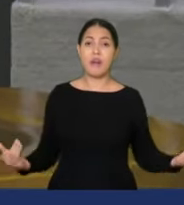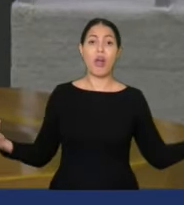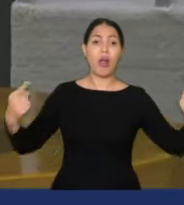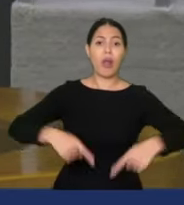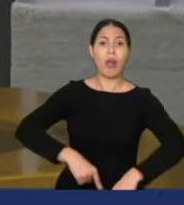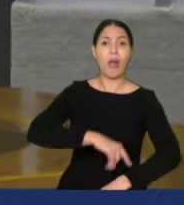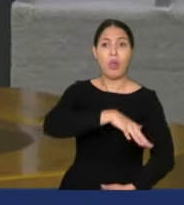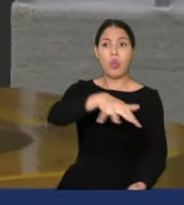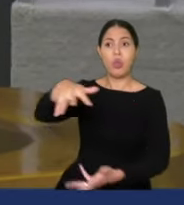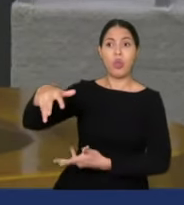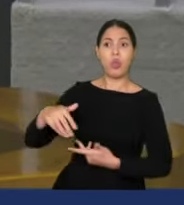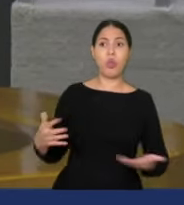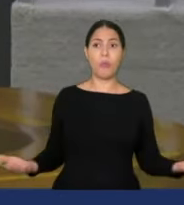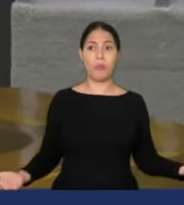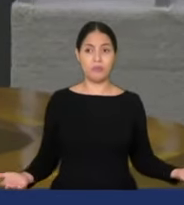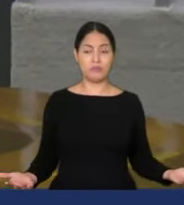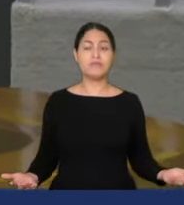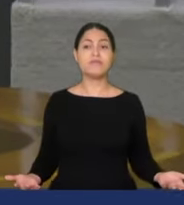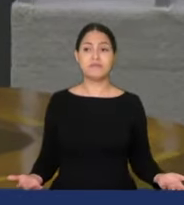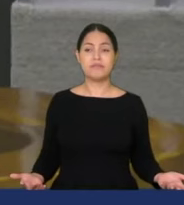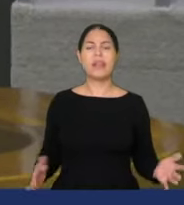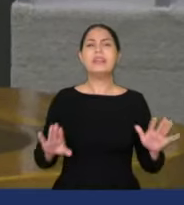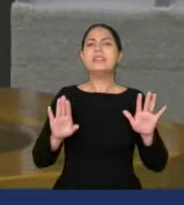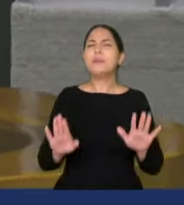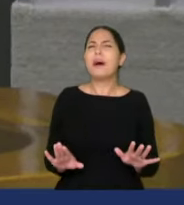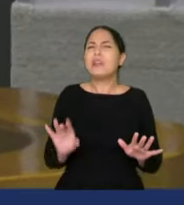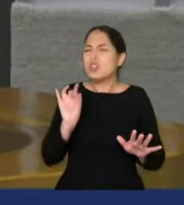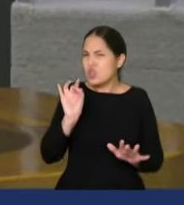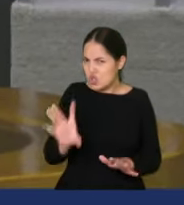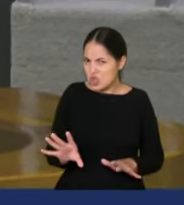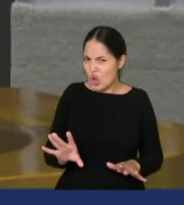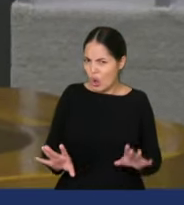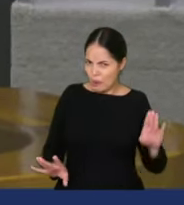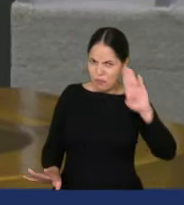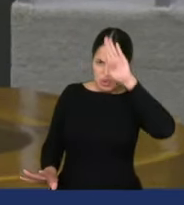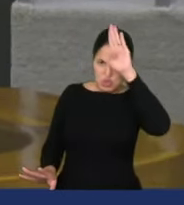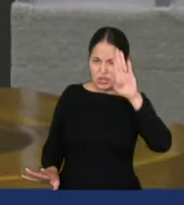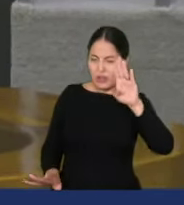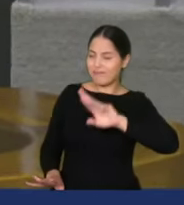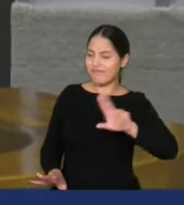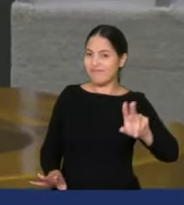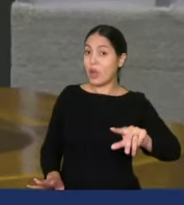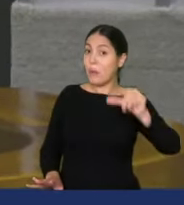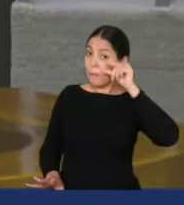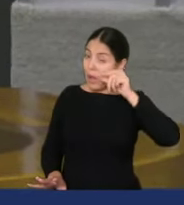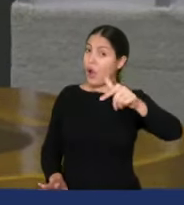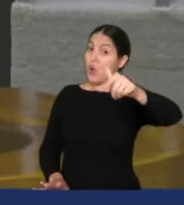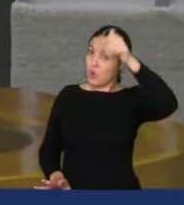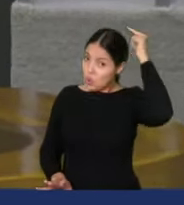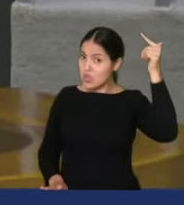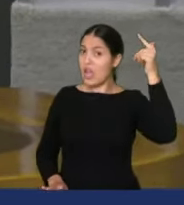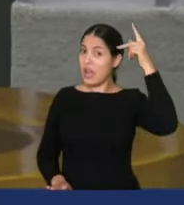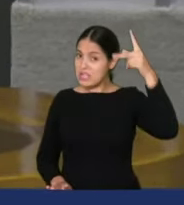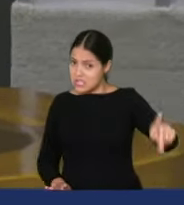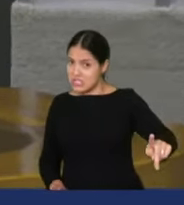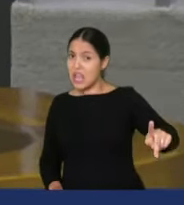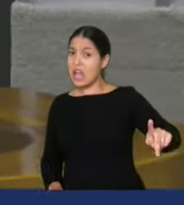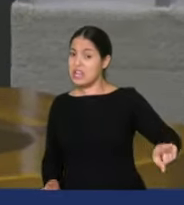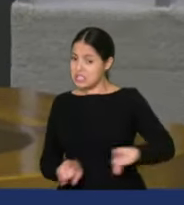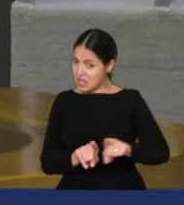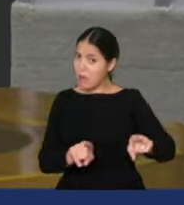mundo. Então, não só Bolsonaro, mas o Paulo Guedes tem conta a acertar